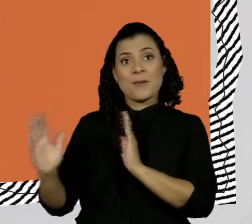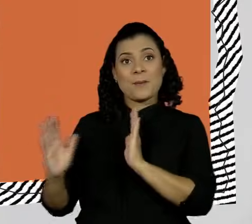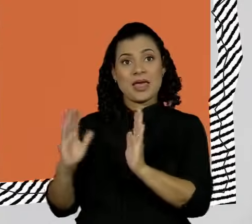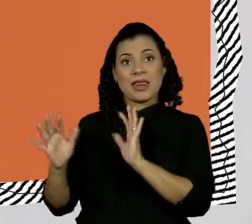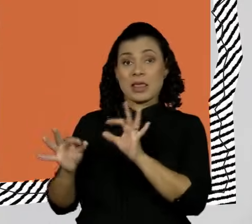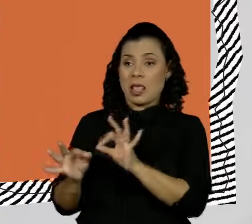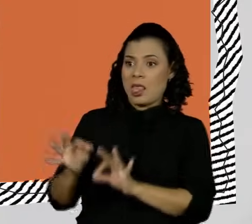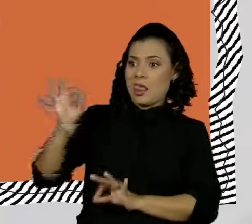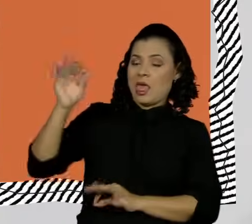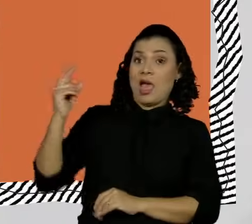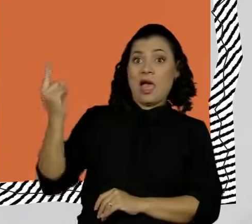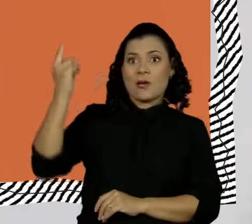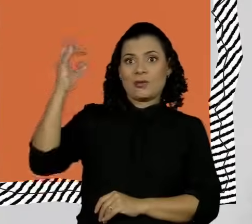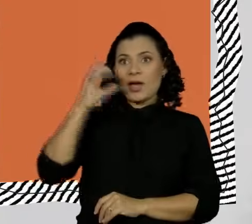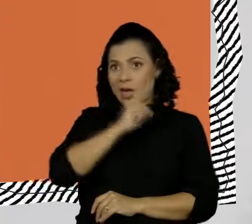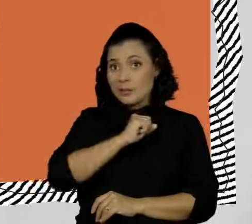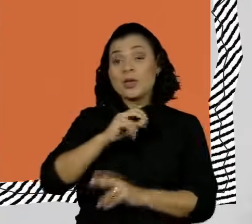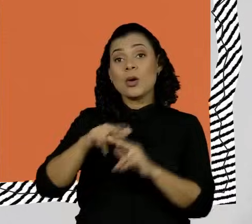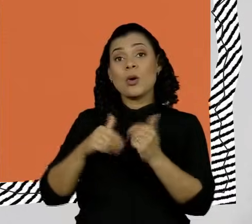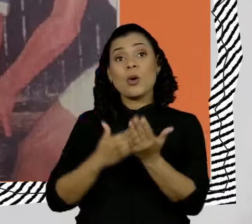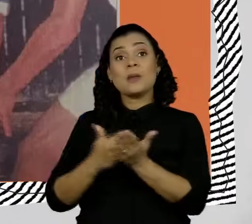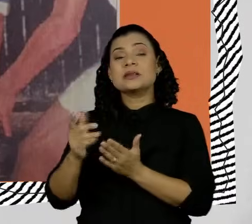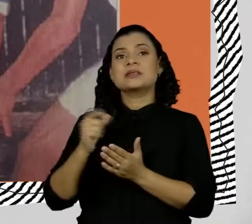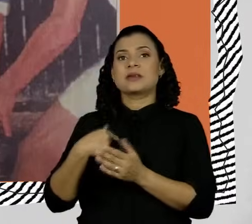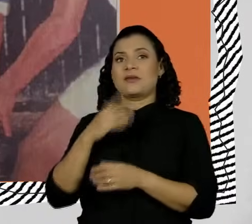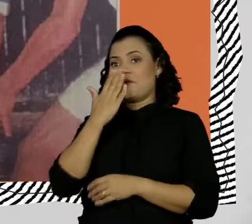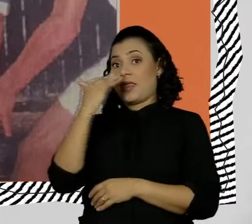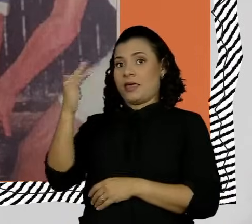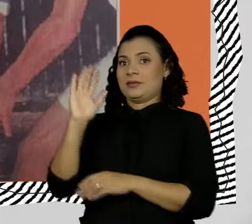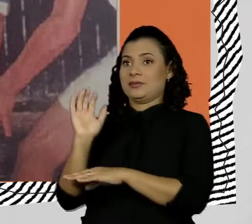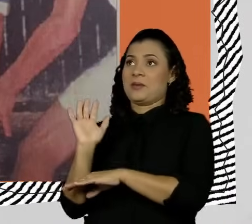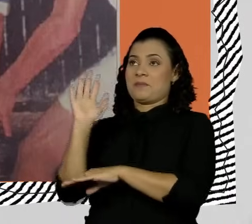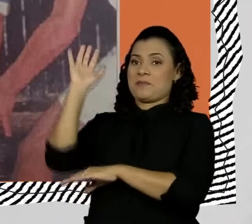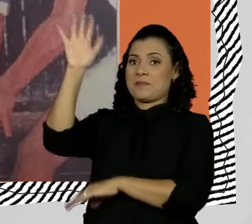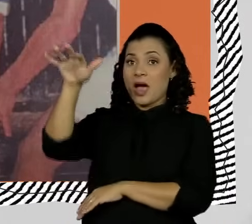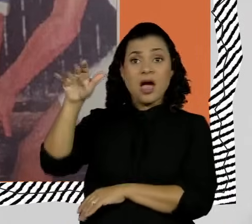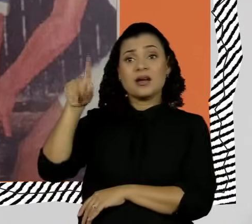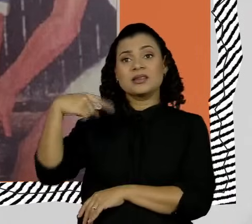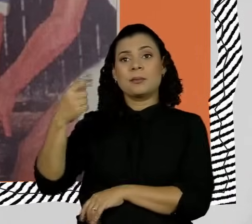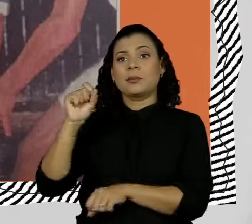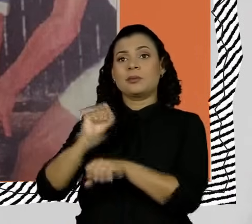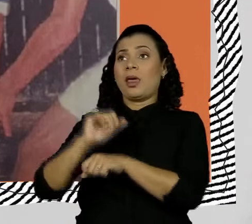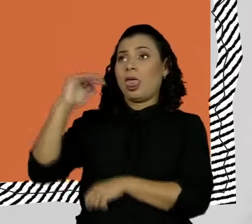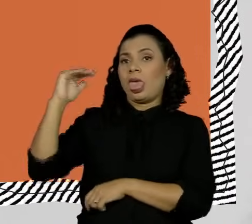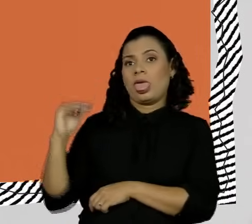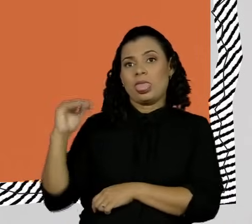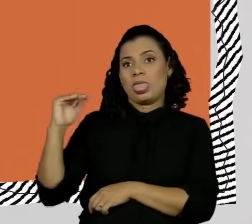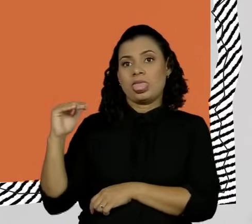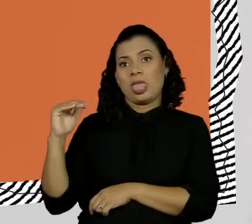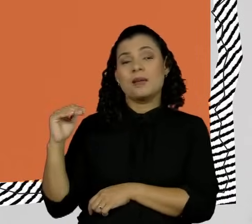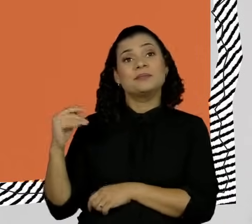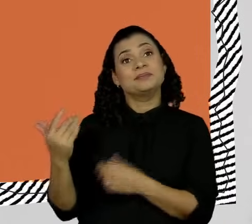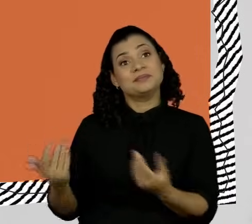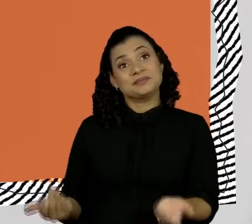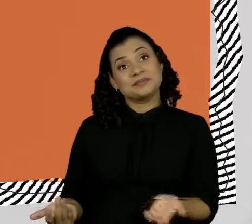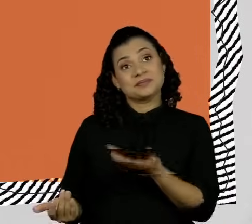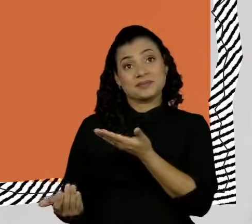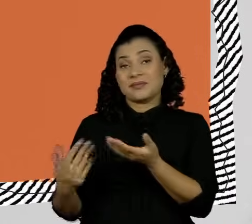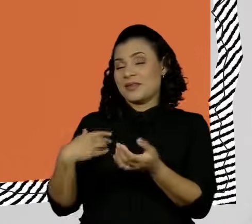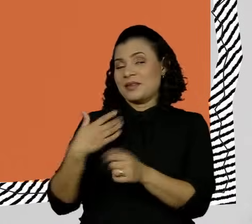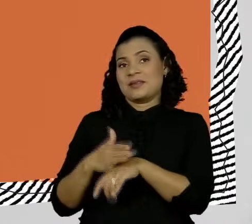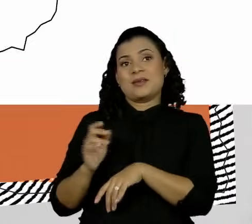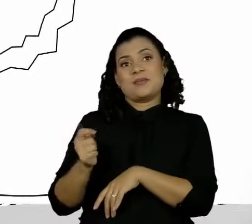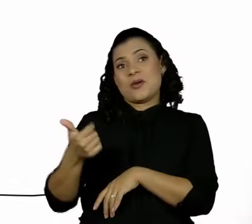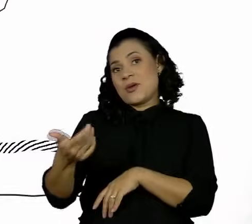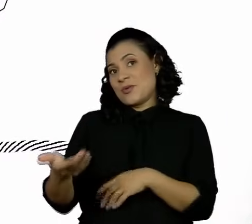estirão, né? Estira. Então eu Você comecei era como grandão. pivô Ah, e depois parou. parou ali. Então eu terminei quase como amador, né?